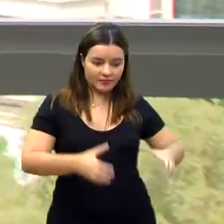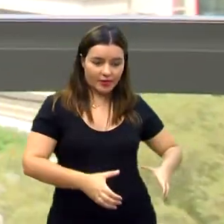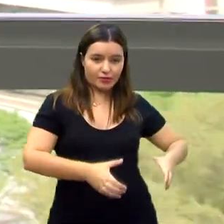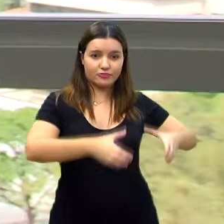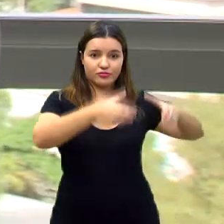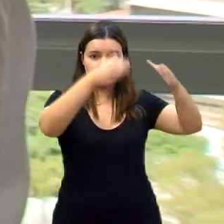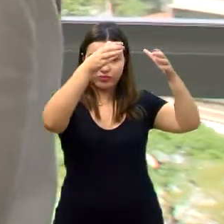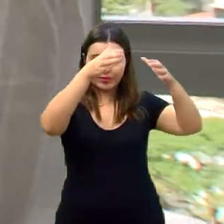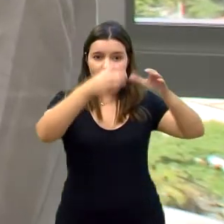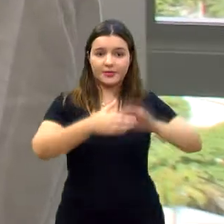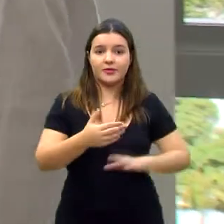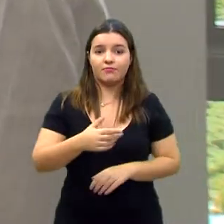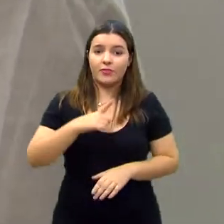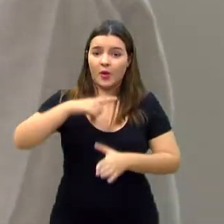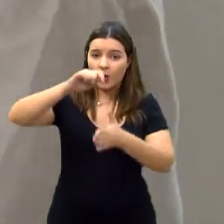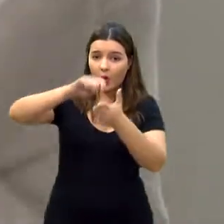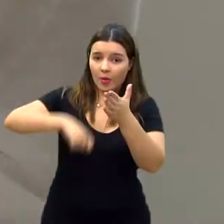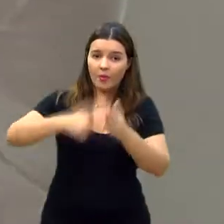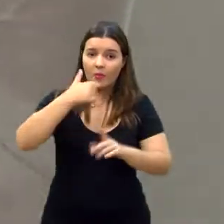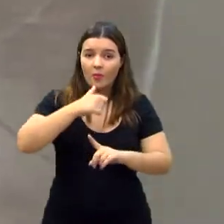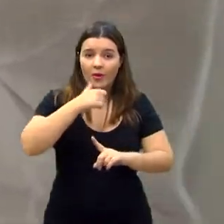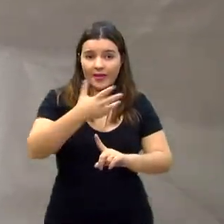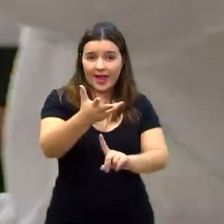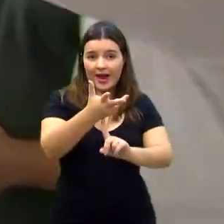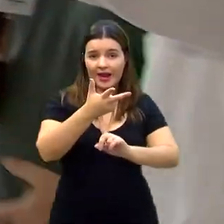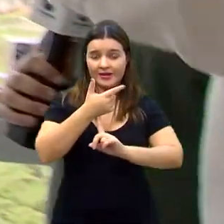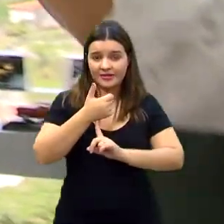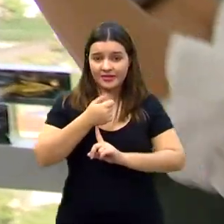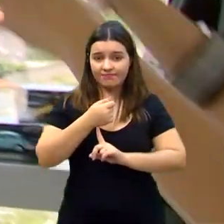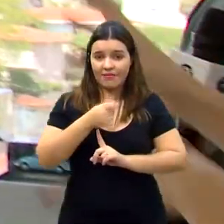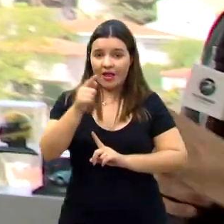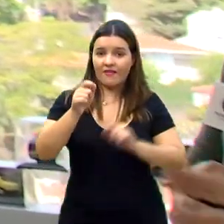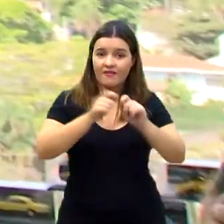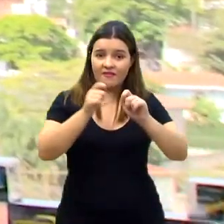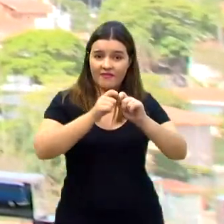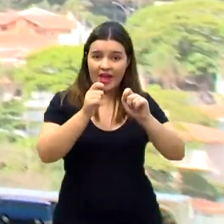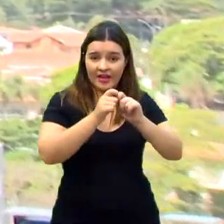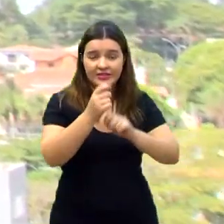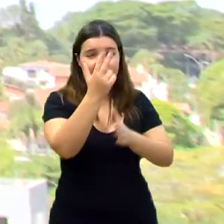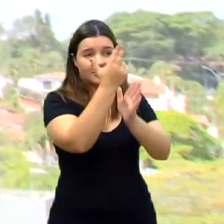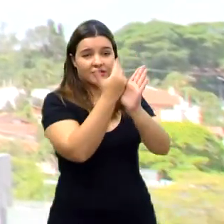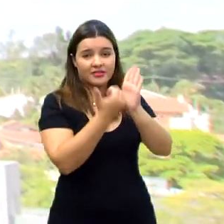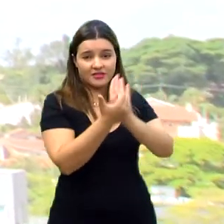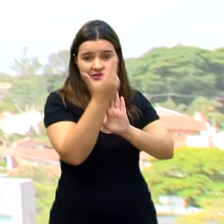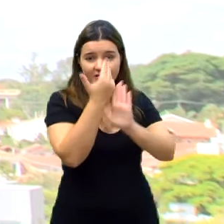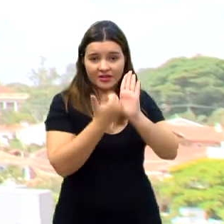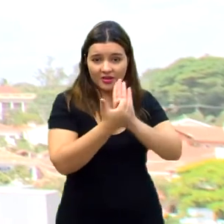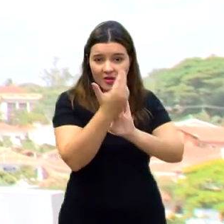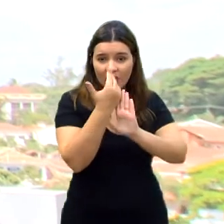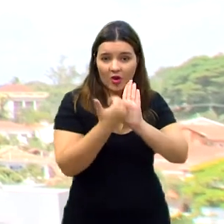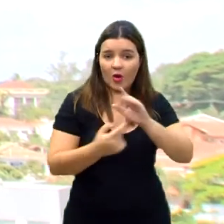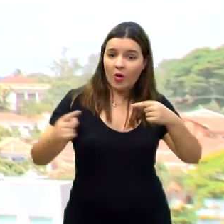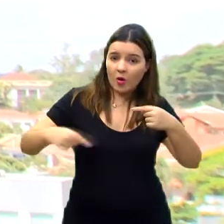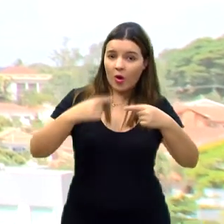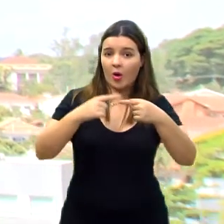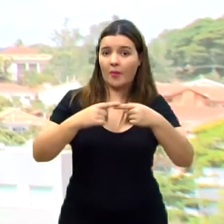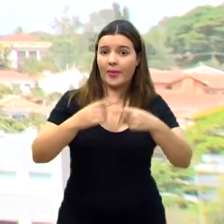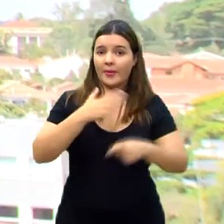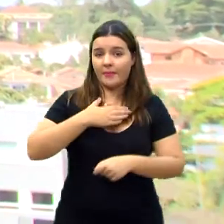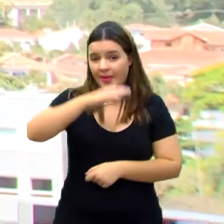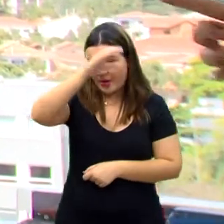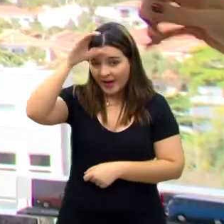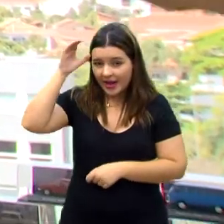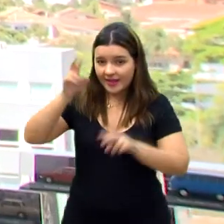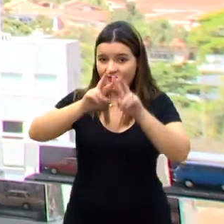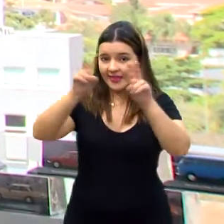foi contratado uma artista plástica para fazer todo o trabalho e para remeter é do nosso cliente